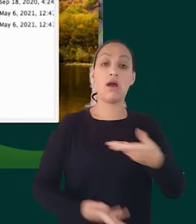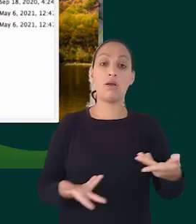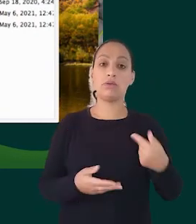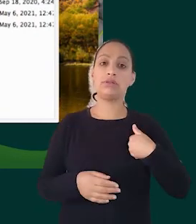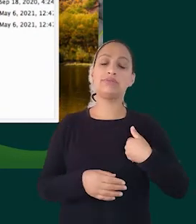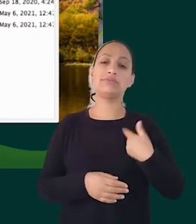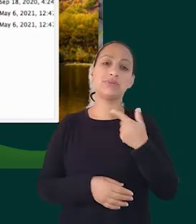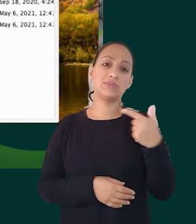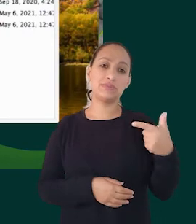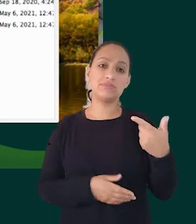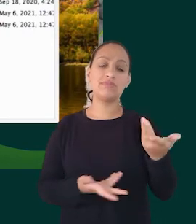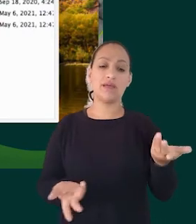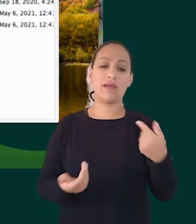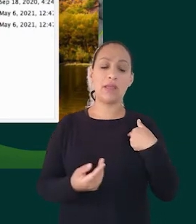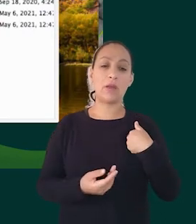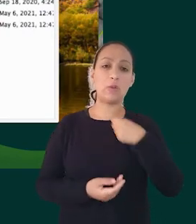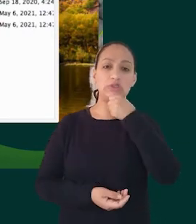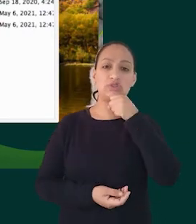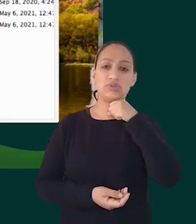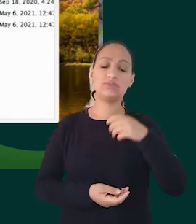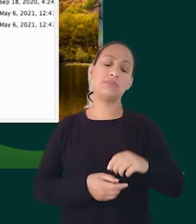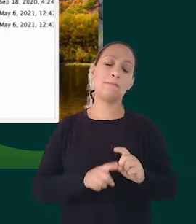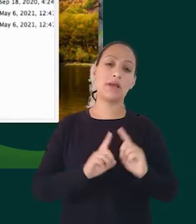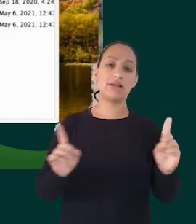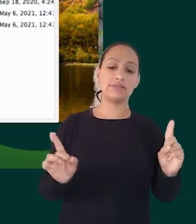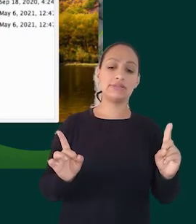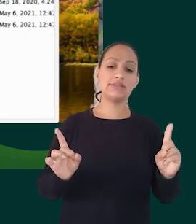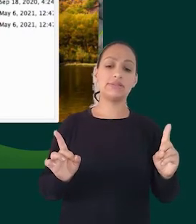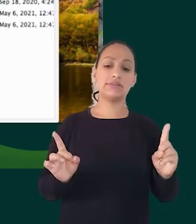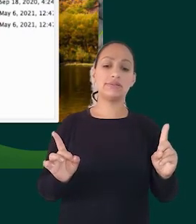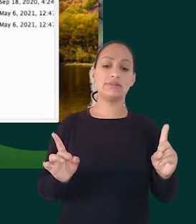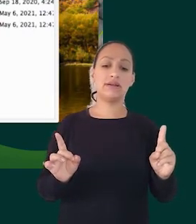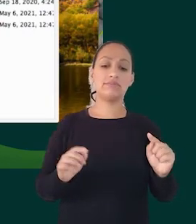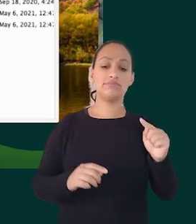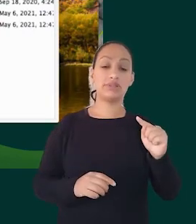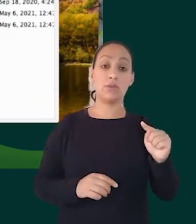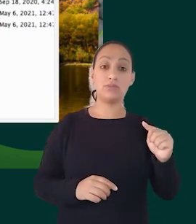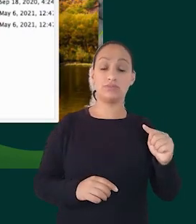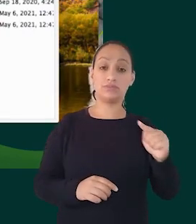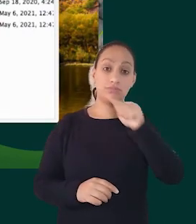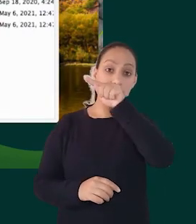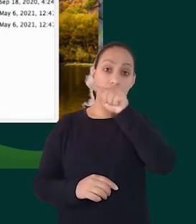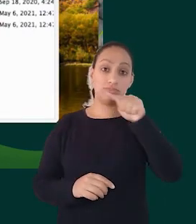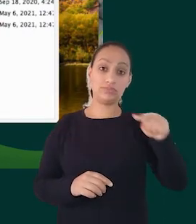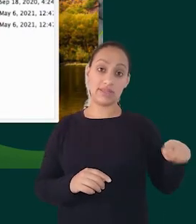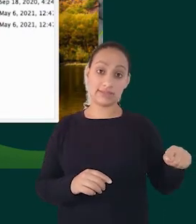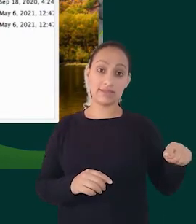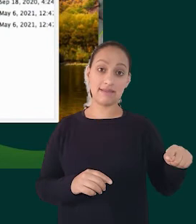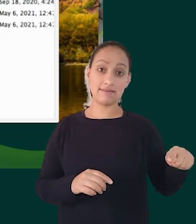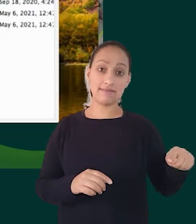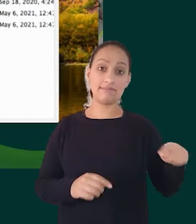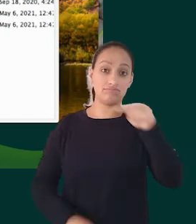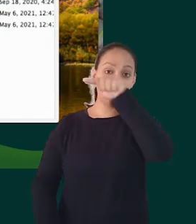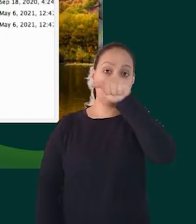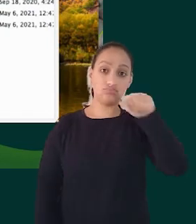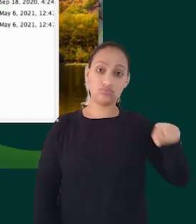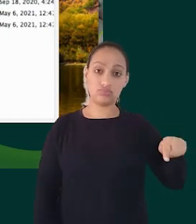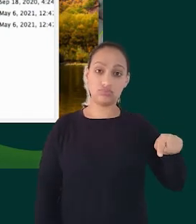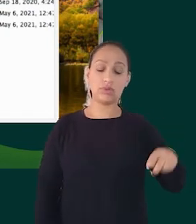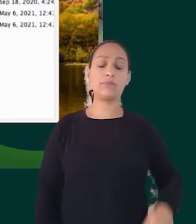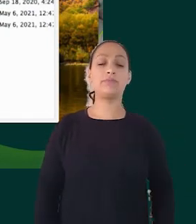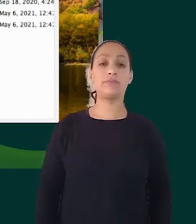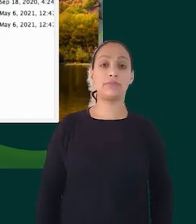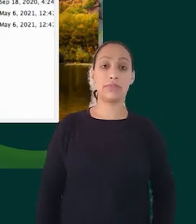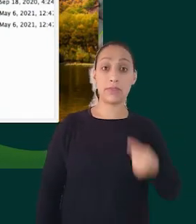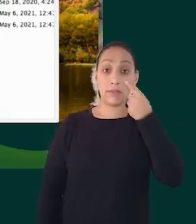antigo, ó, o meu coeficiente angular é negativo, então minha reta, ela vai descer, né? Ela